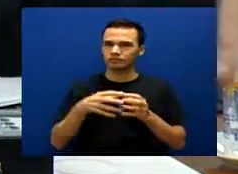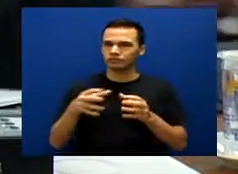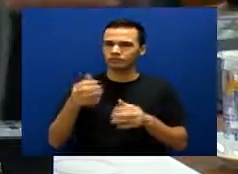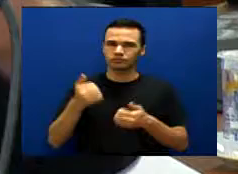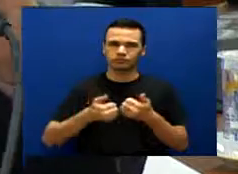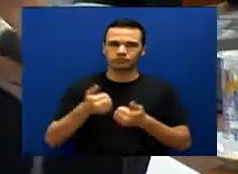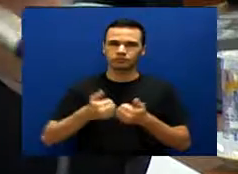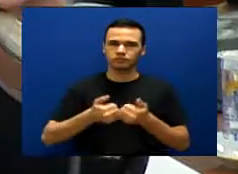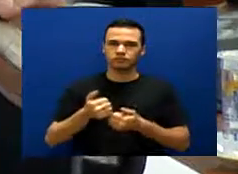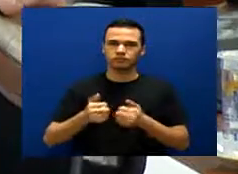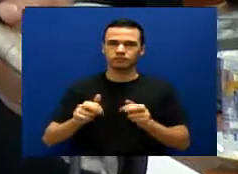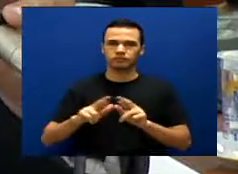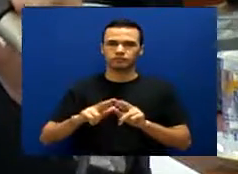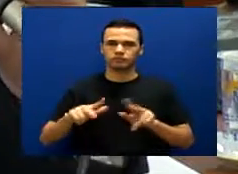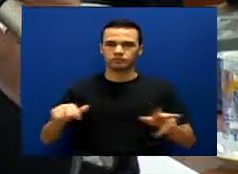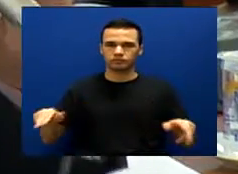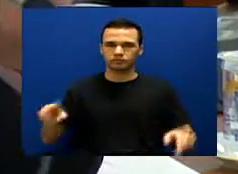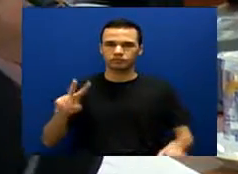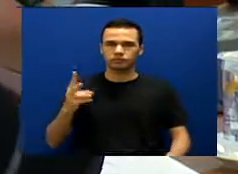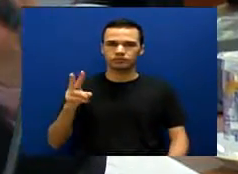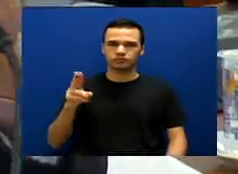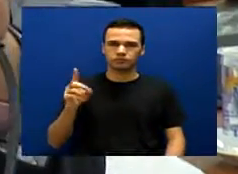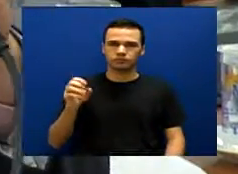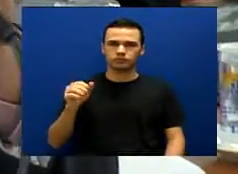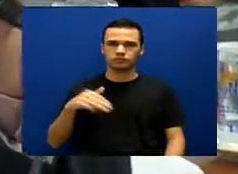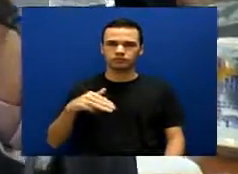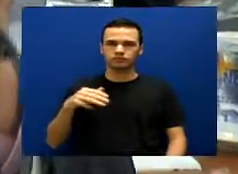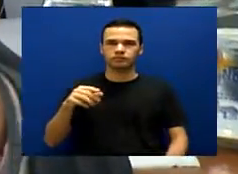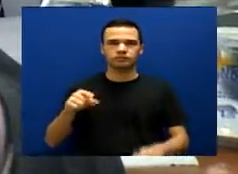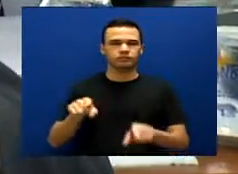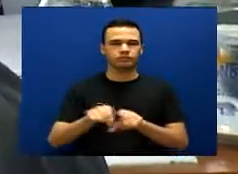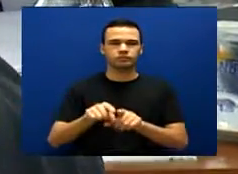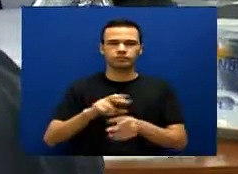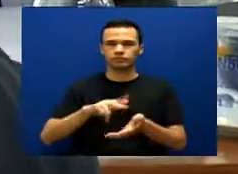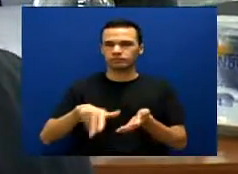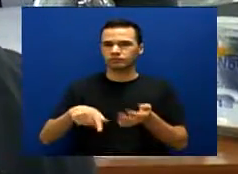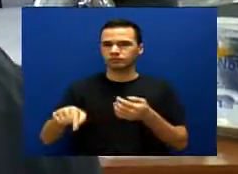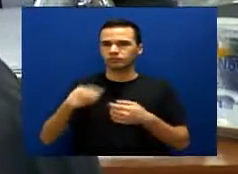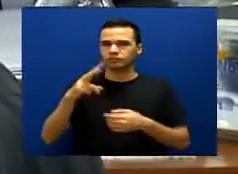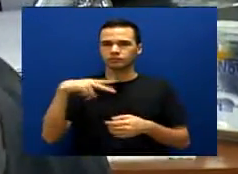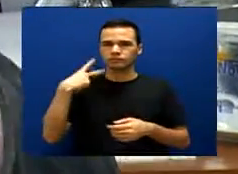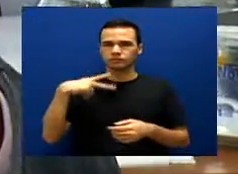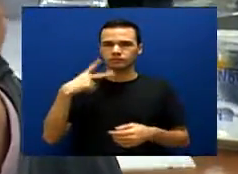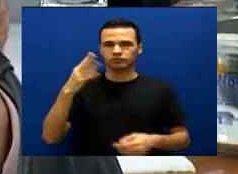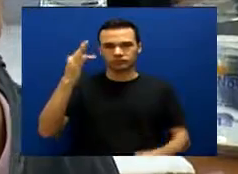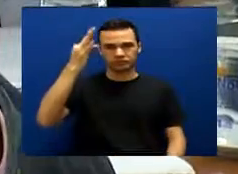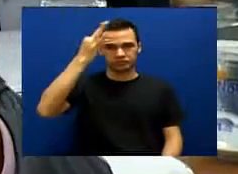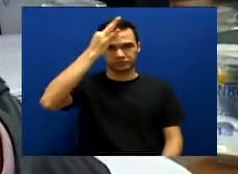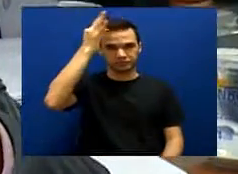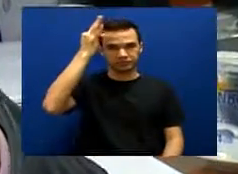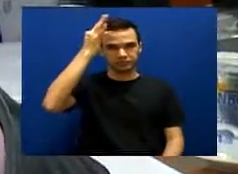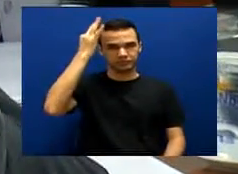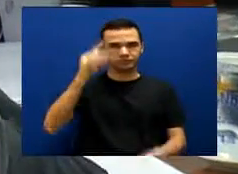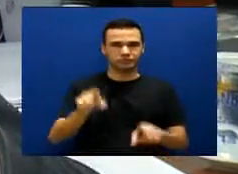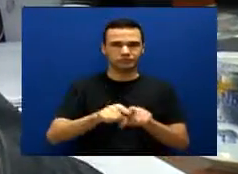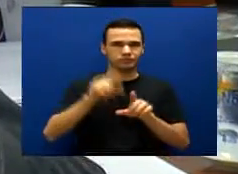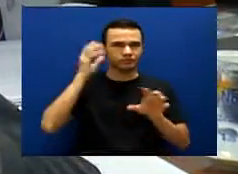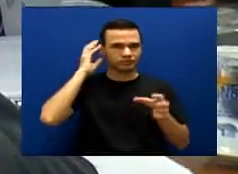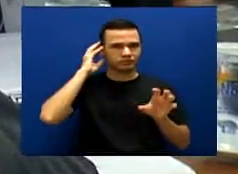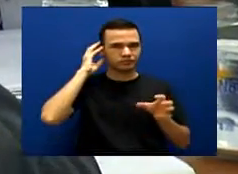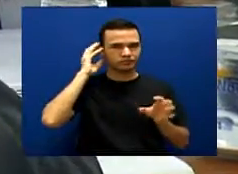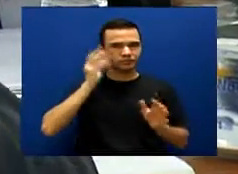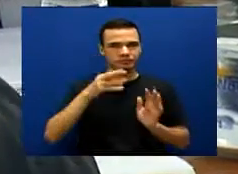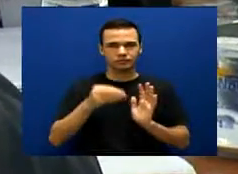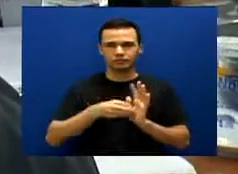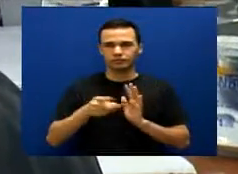Fernando Dini, Hudson Pessini, Péricles Regis, vários vereadores. Fausto Pérez, que estava lá fazendo a locução,